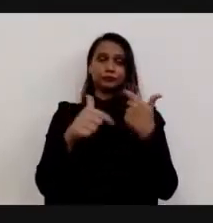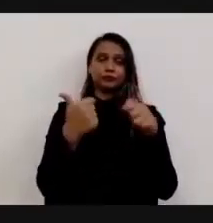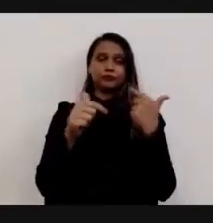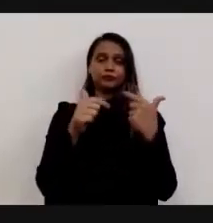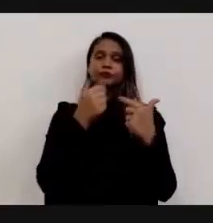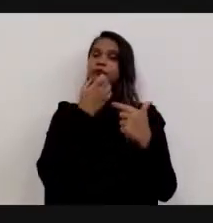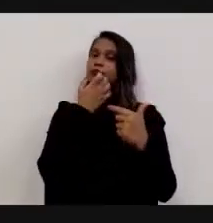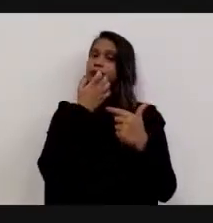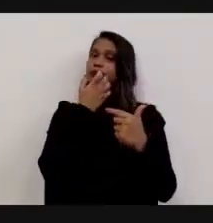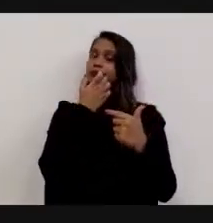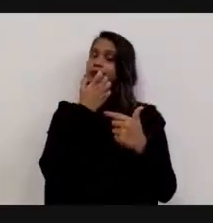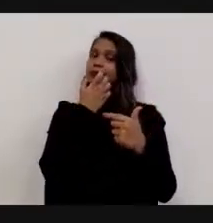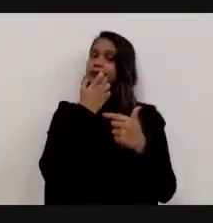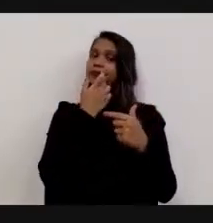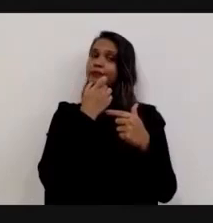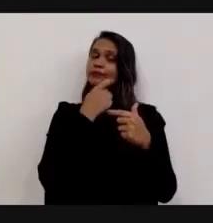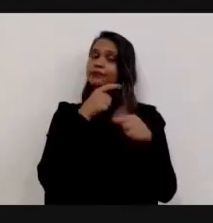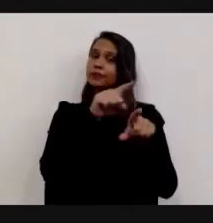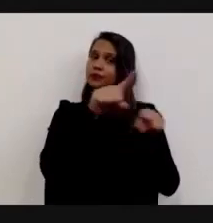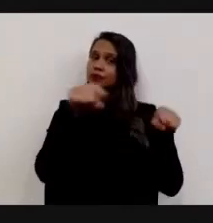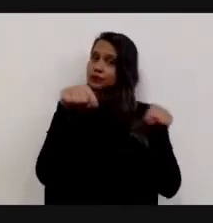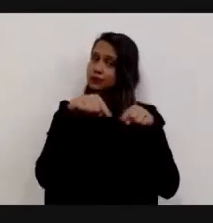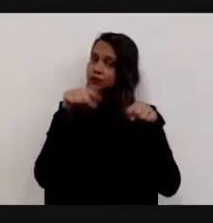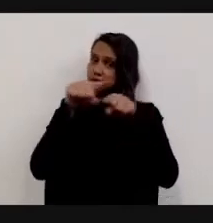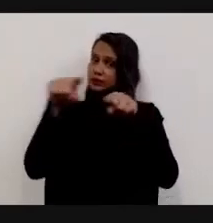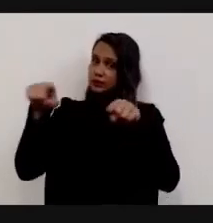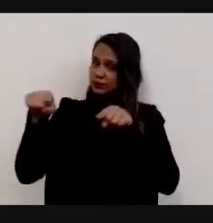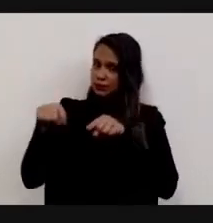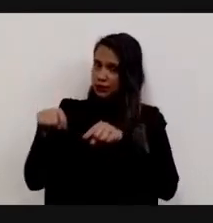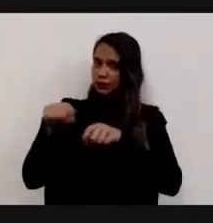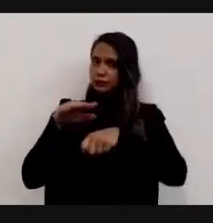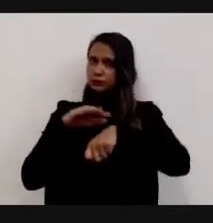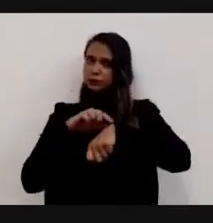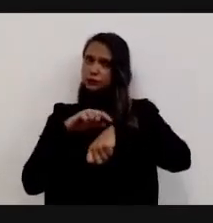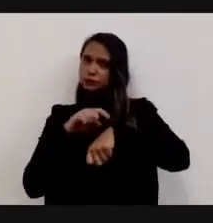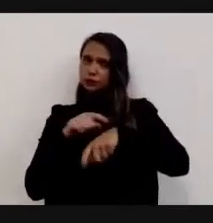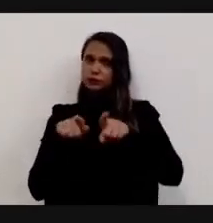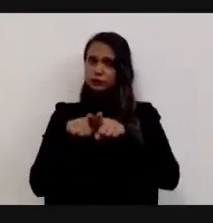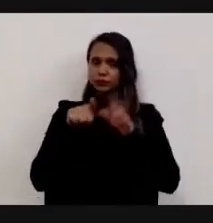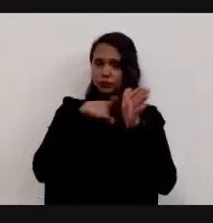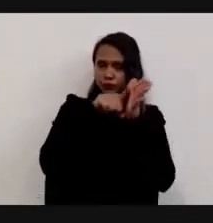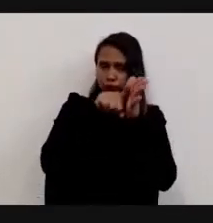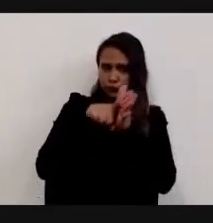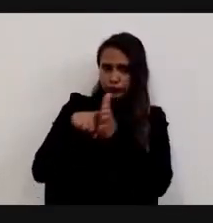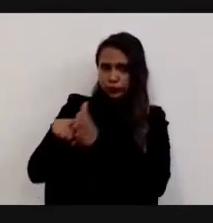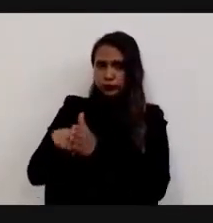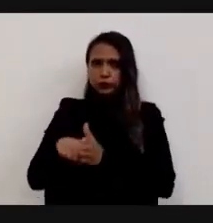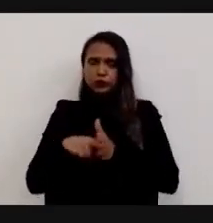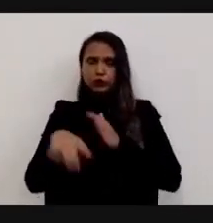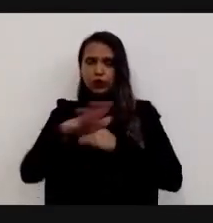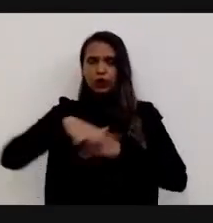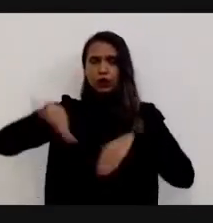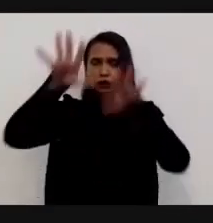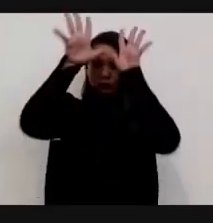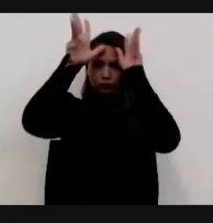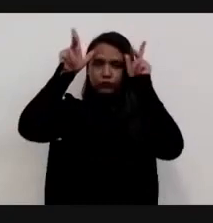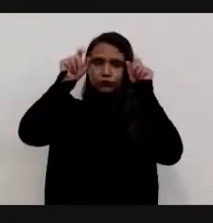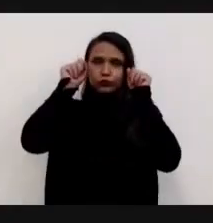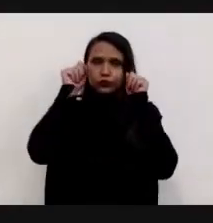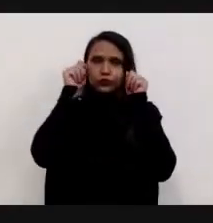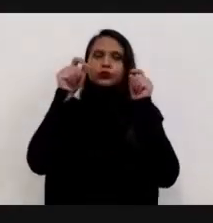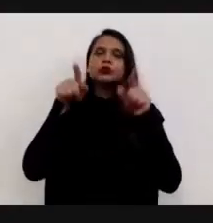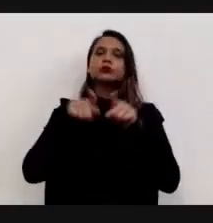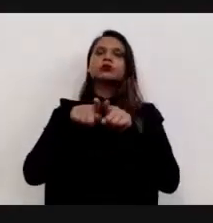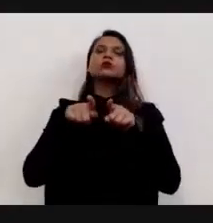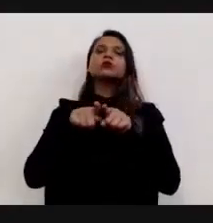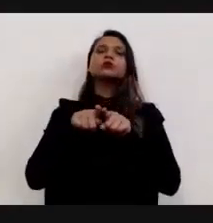intitulado As Salas de Situação como Instrumento de Consulta da Comissão da Amazônia e dos Povos Originários